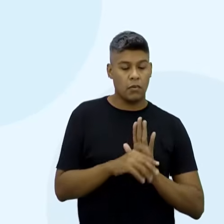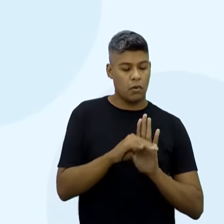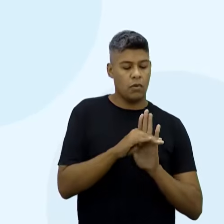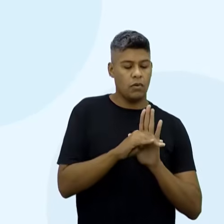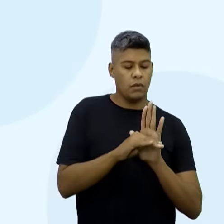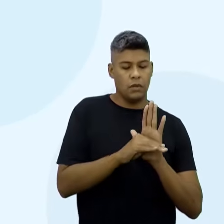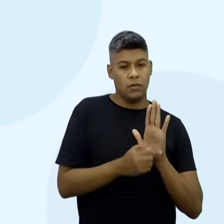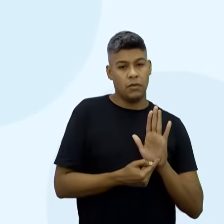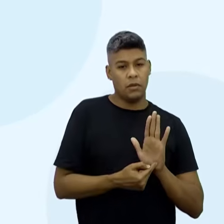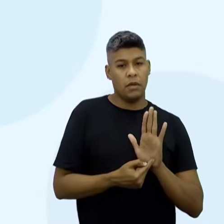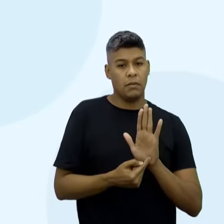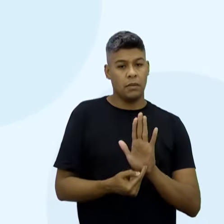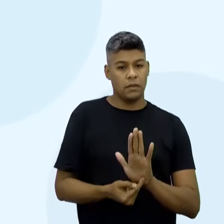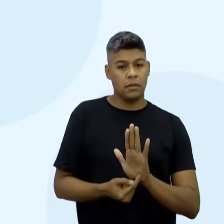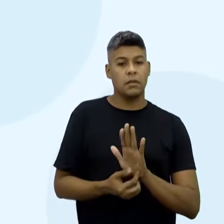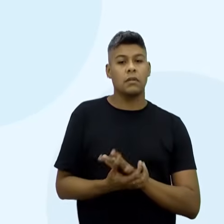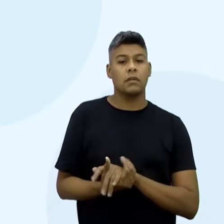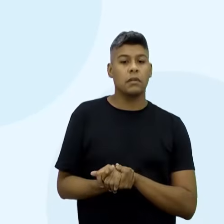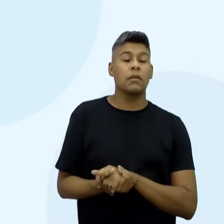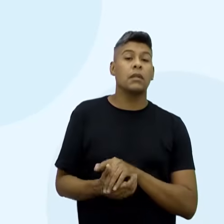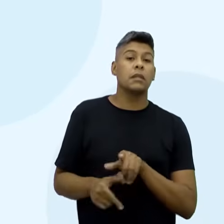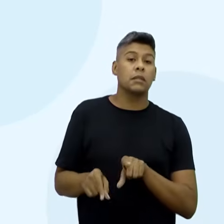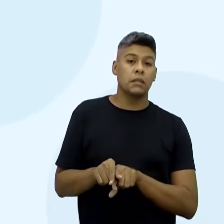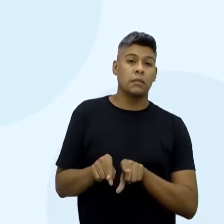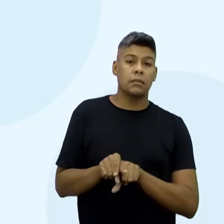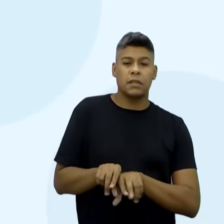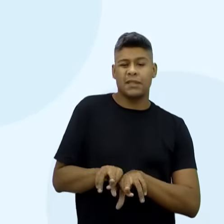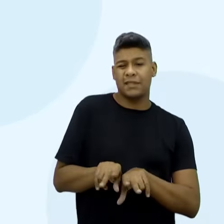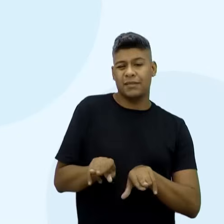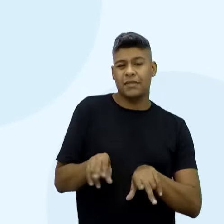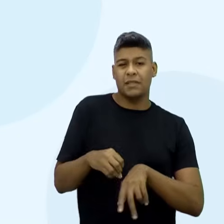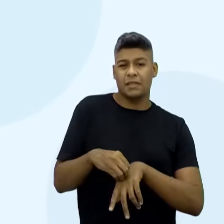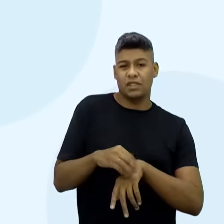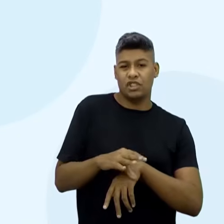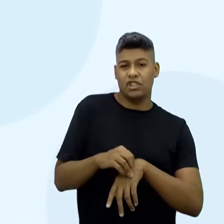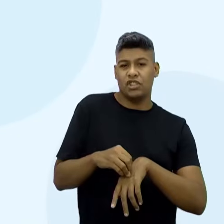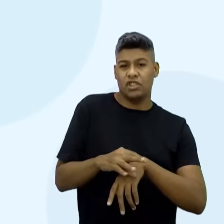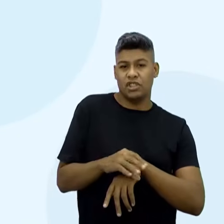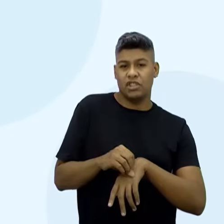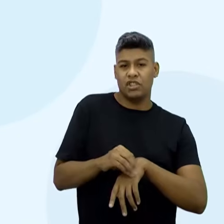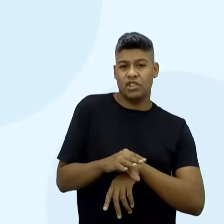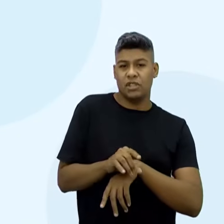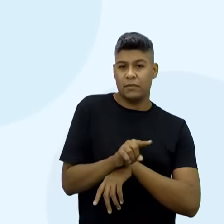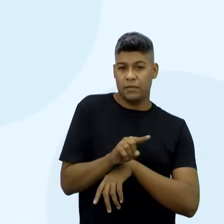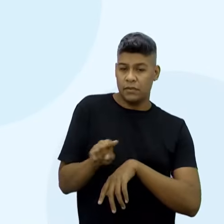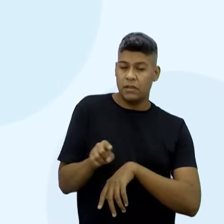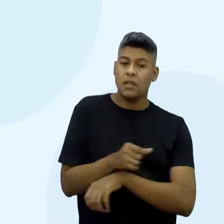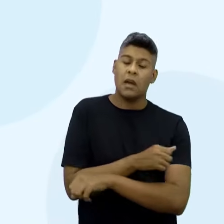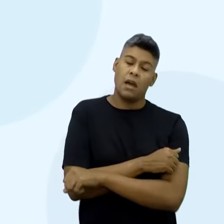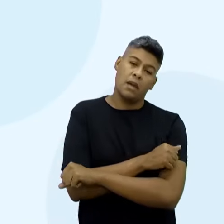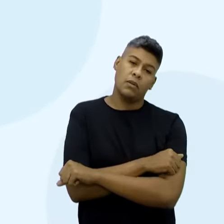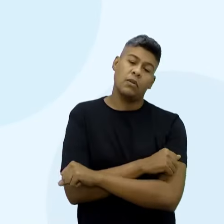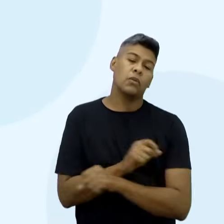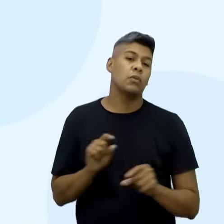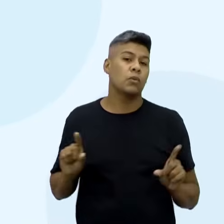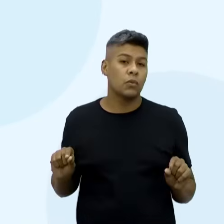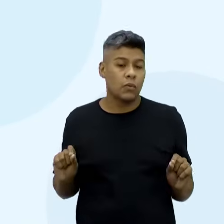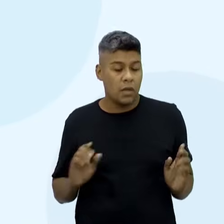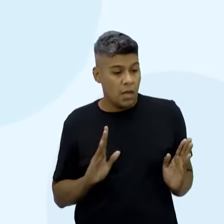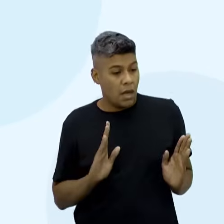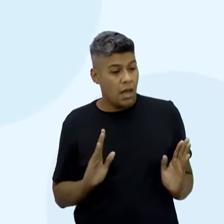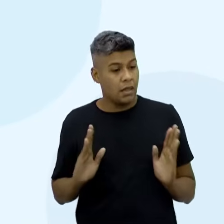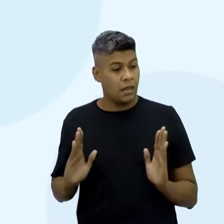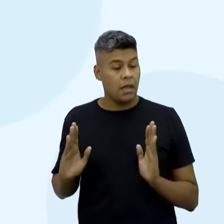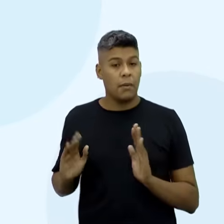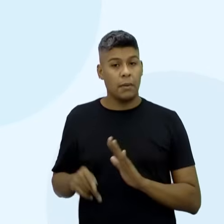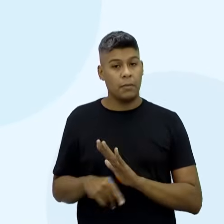de apresentação, e também deu aí diversas dicas para vocês estudantes, né, sobre as etapas